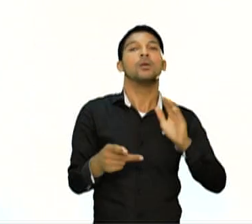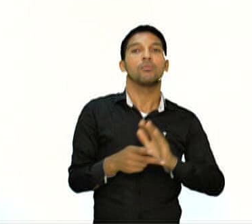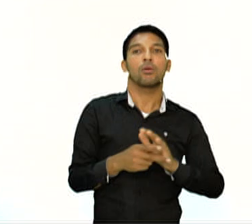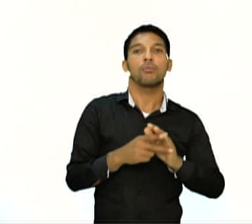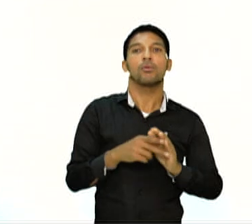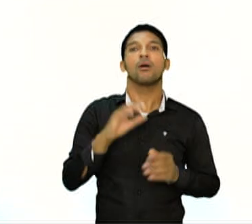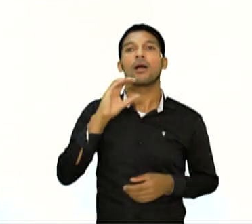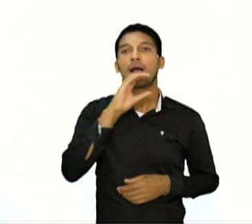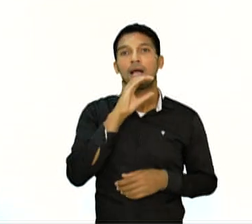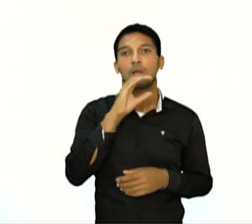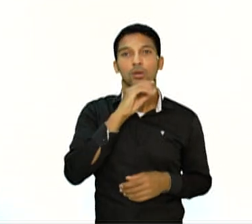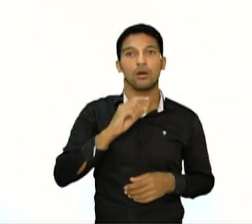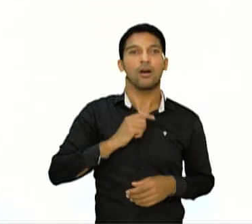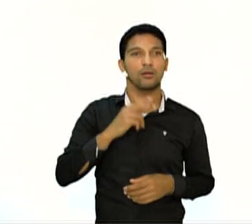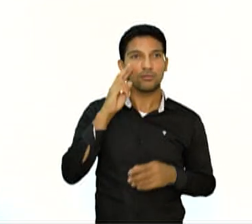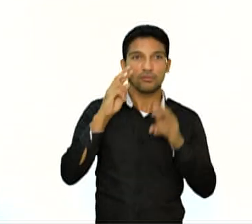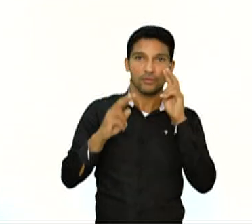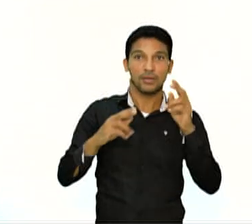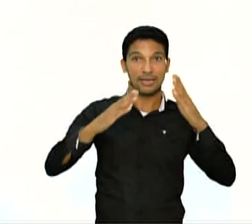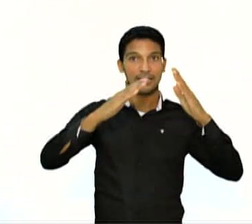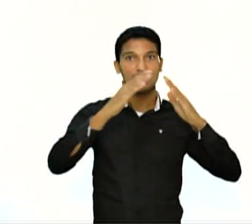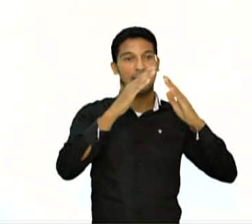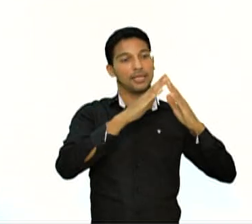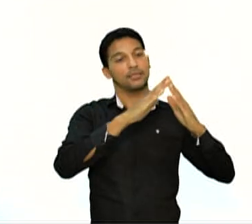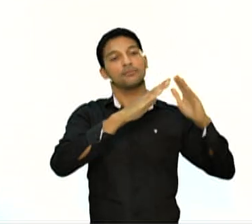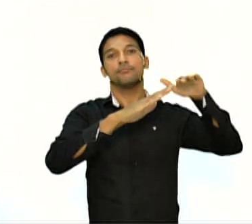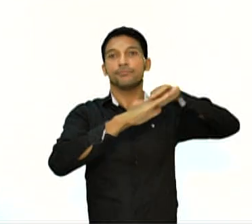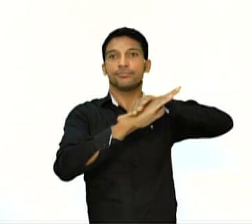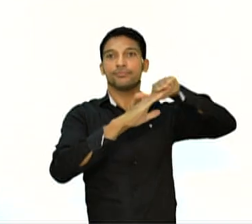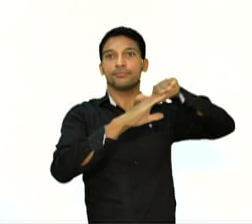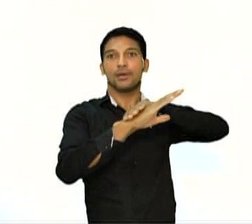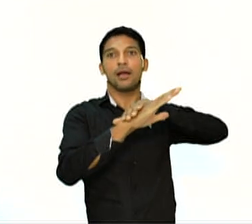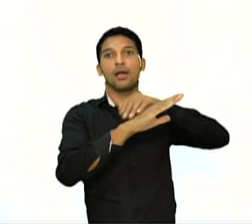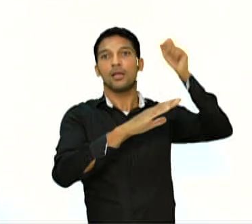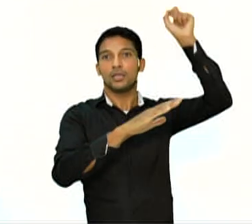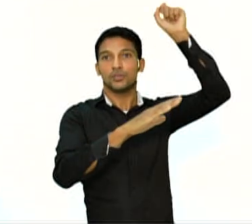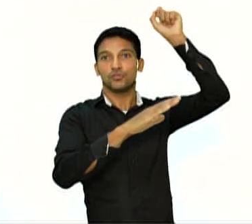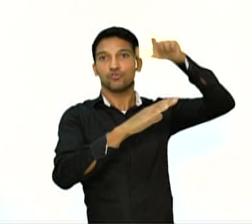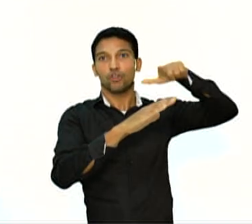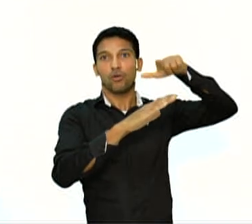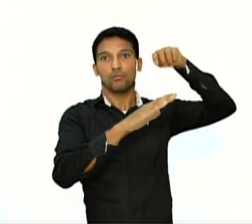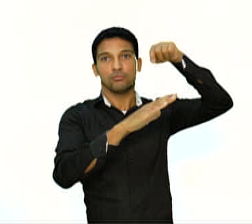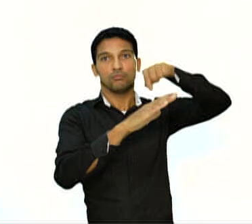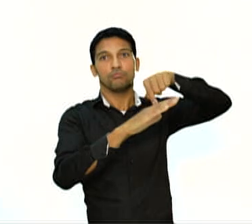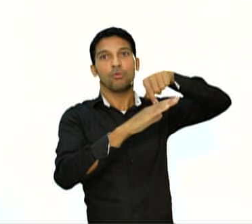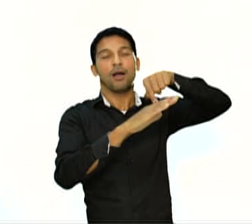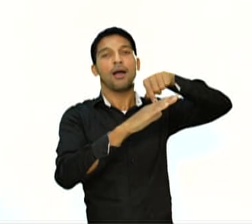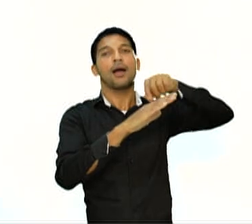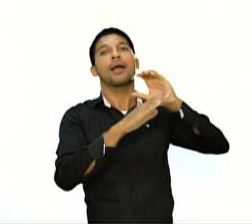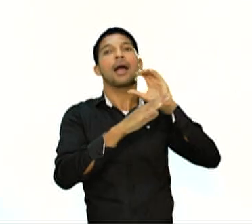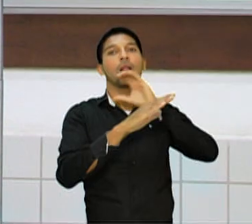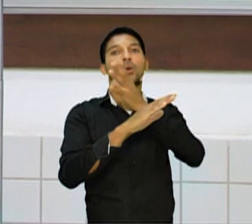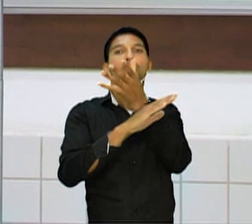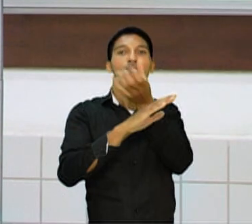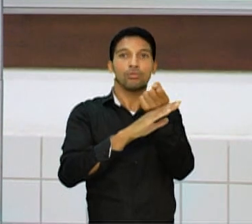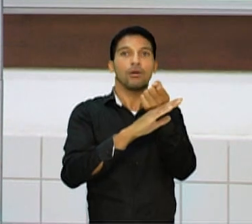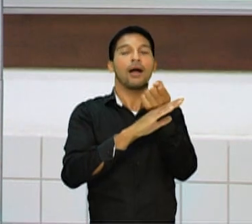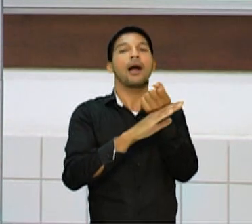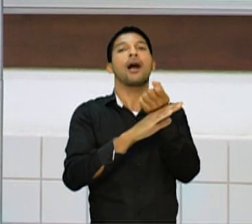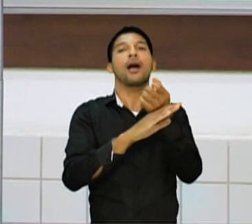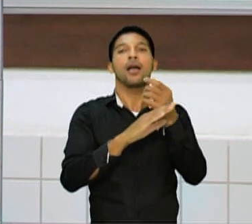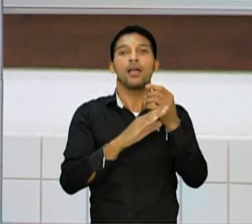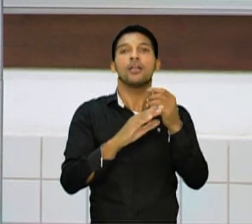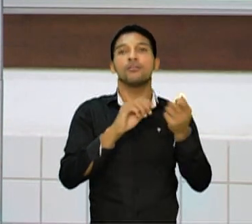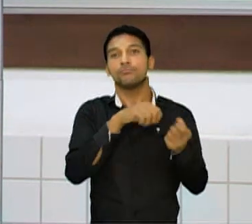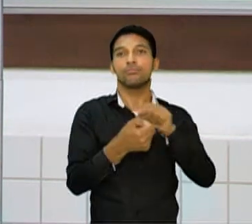aquecimento, colocadas principalmente nos telhados, e placas que geram eletricidade, como essas aqui, que são as fotovoltaicas, que fazem a